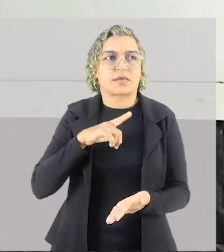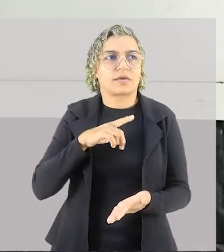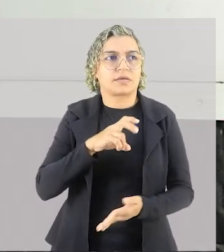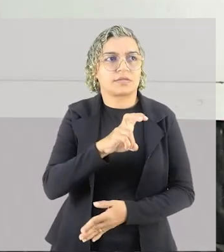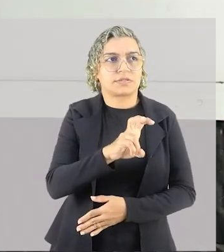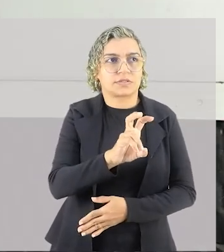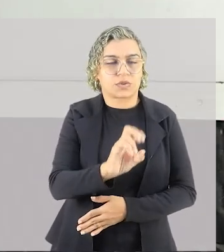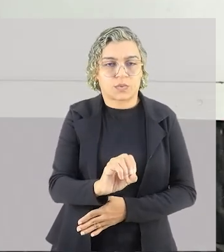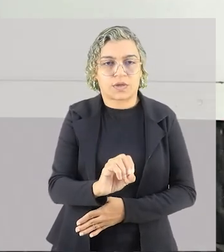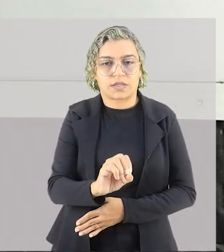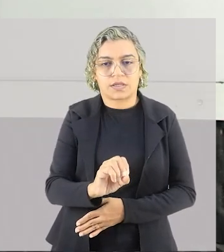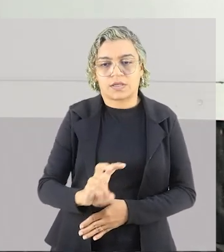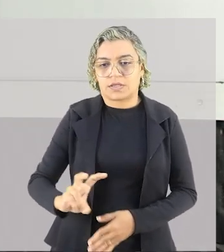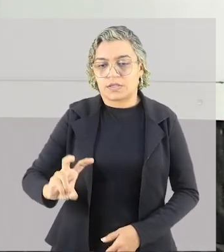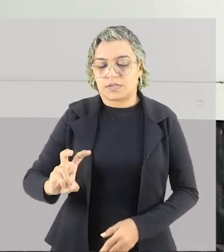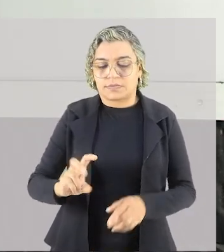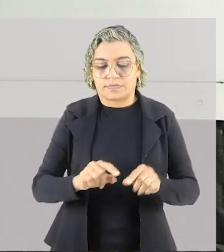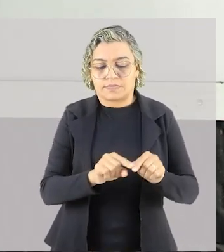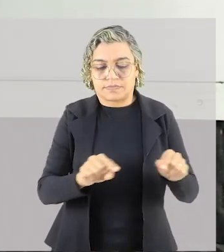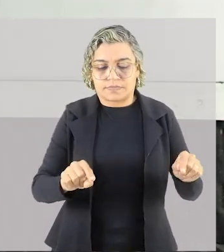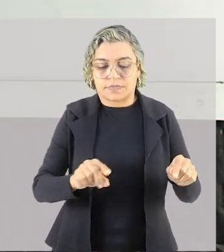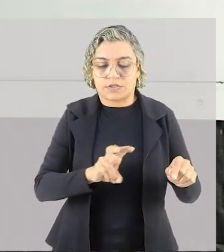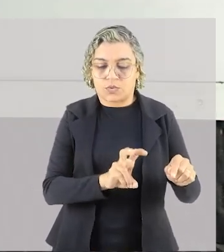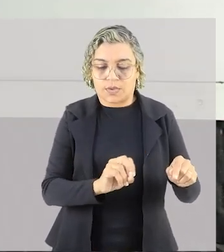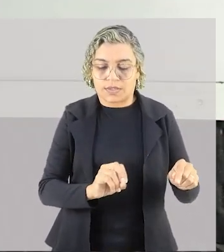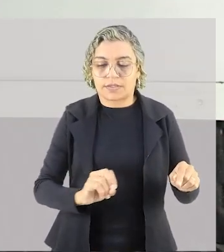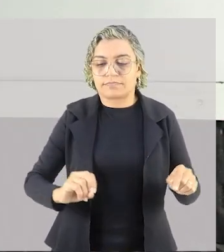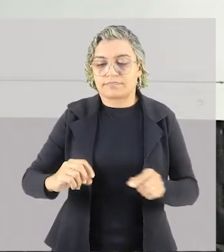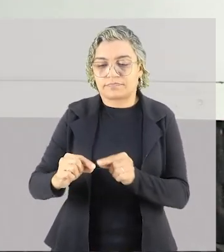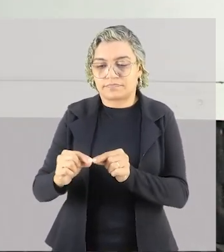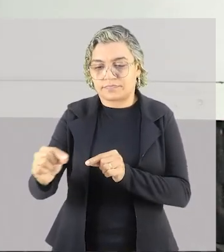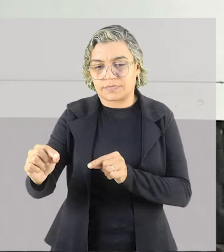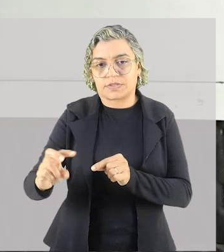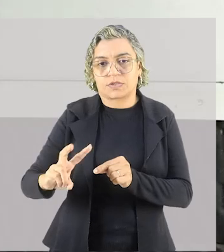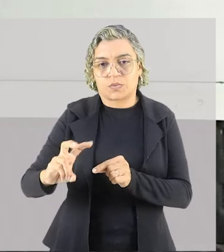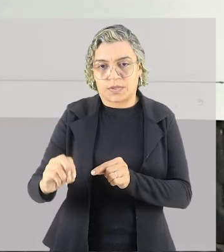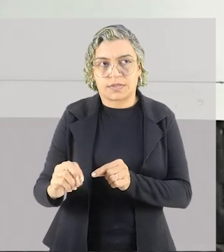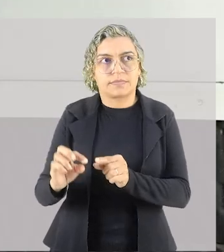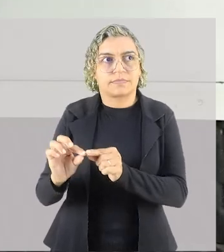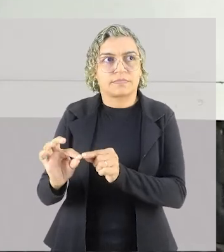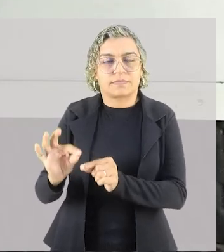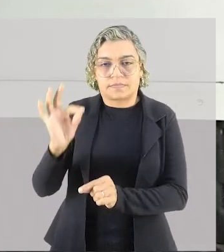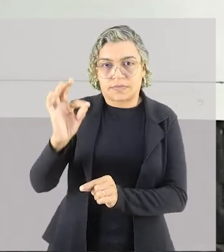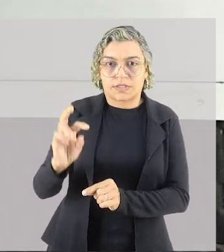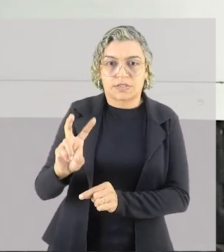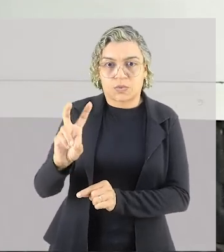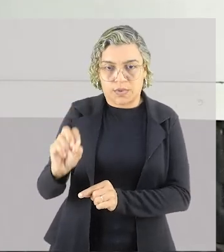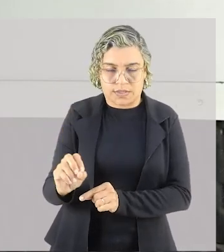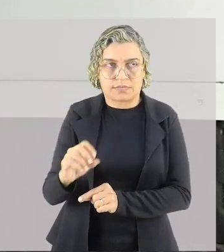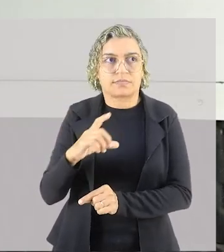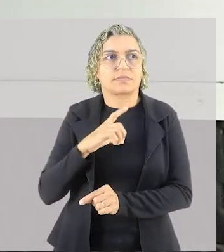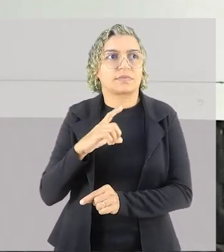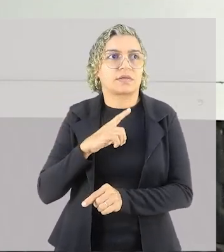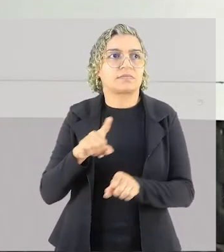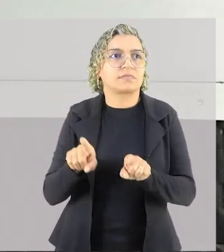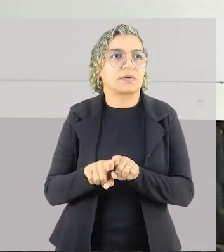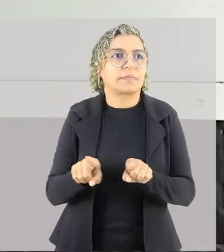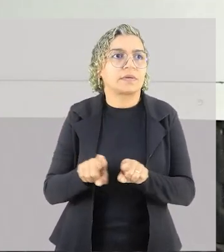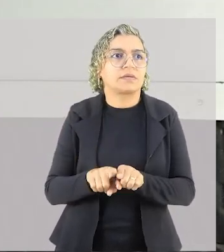50 de comprimento, 50 de largura e tinha aqui, ó, estava até um valor X,